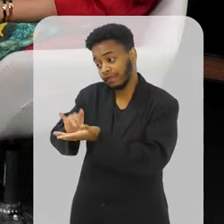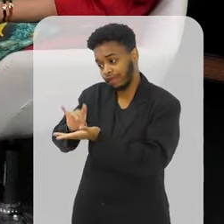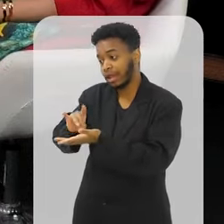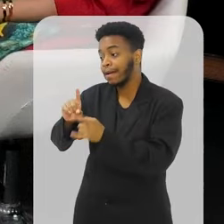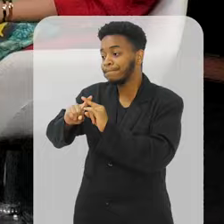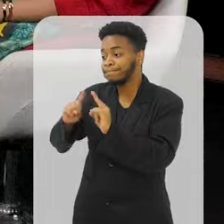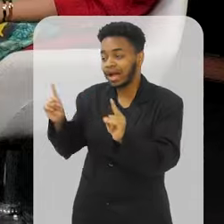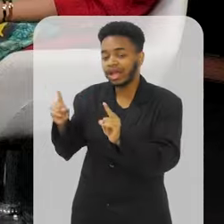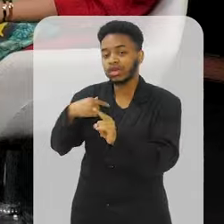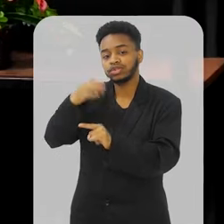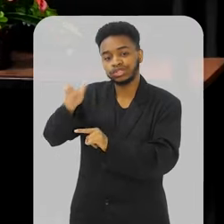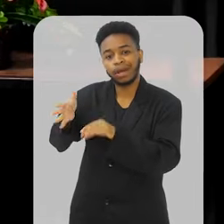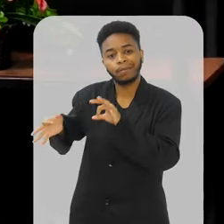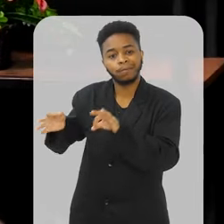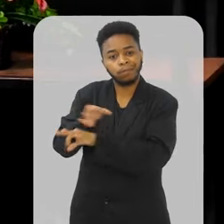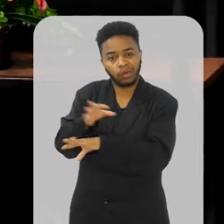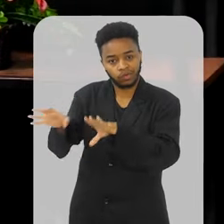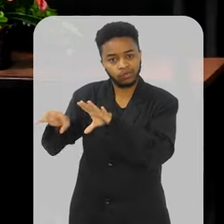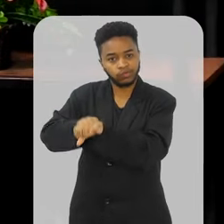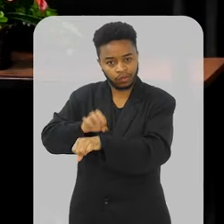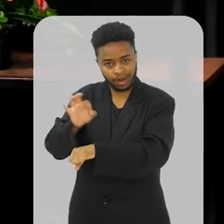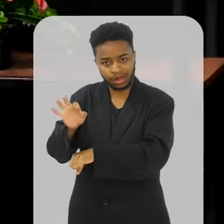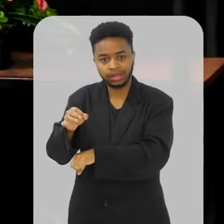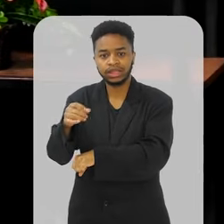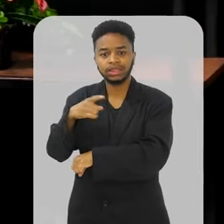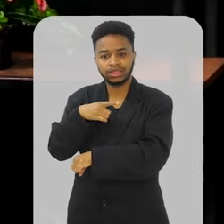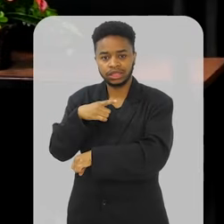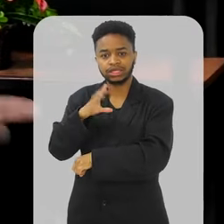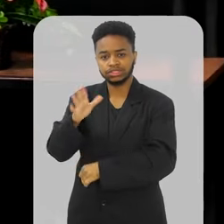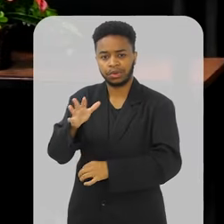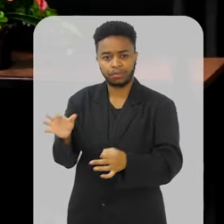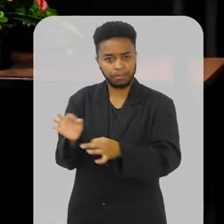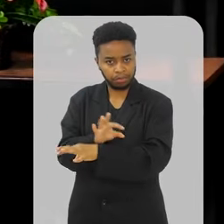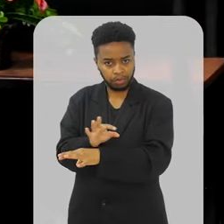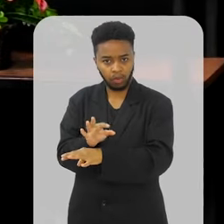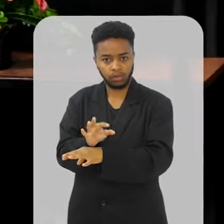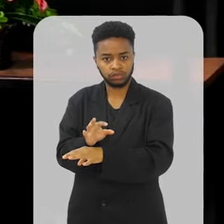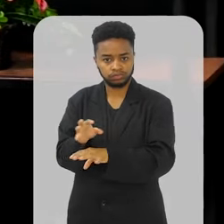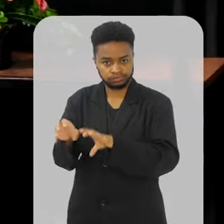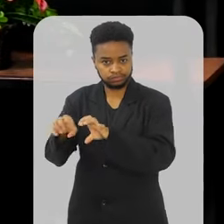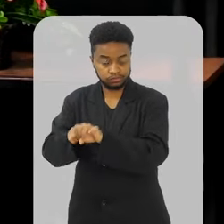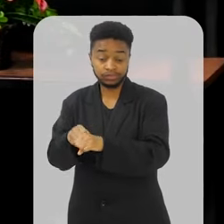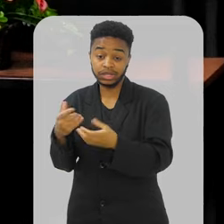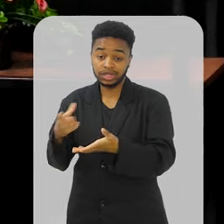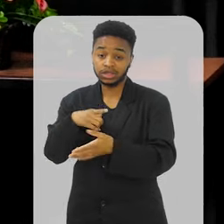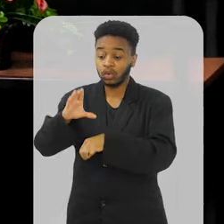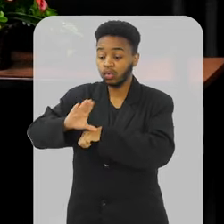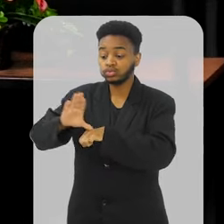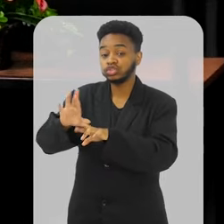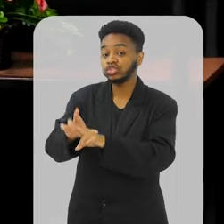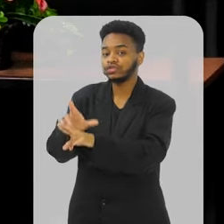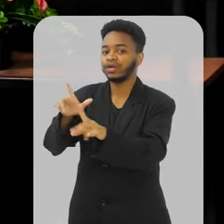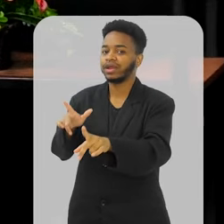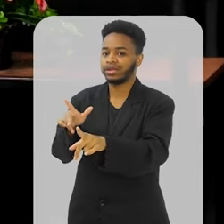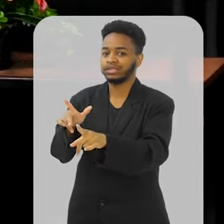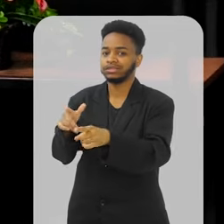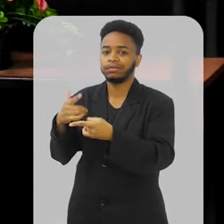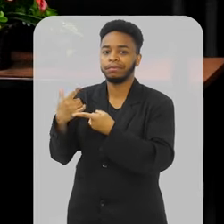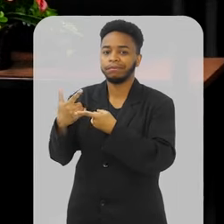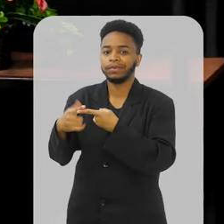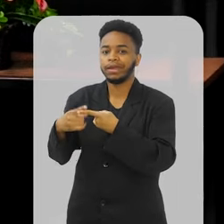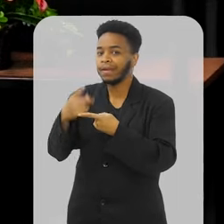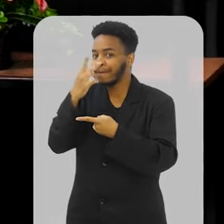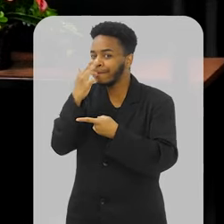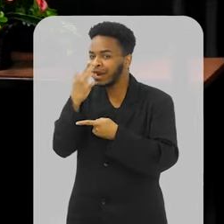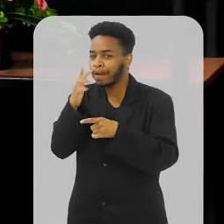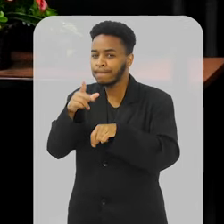sendo que ali como eu já era formado né já tinha já as graduações você vai para um curso especialista como que uma